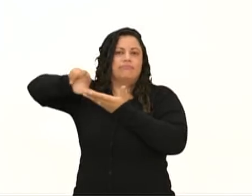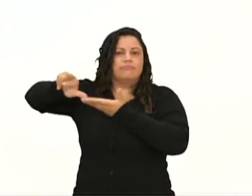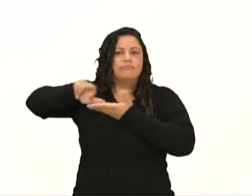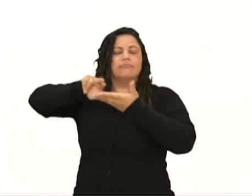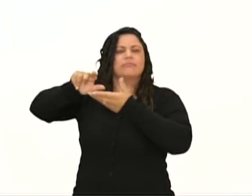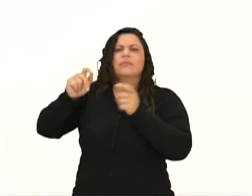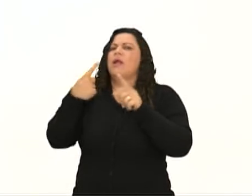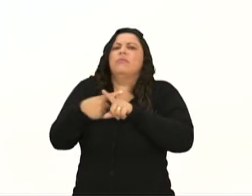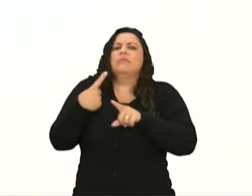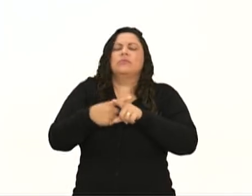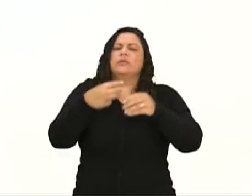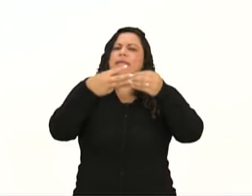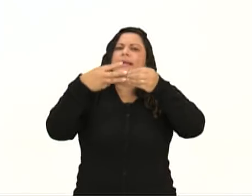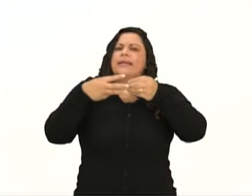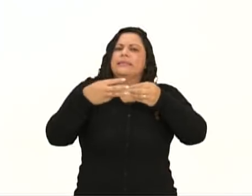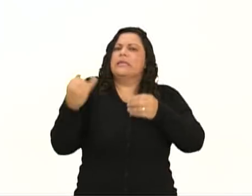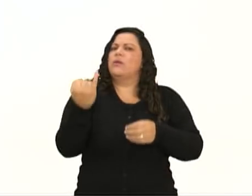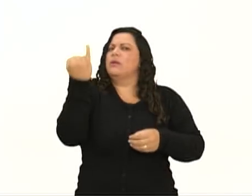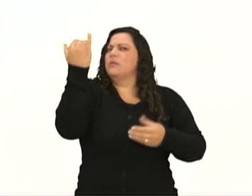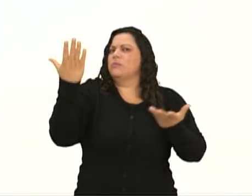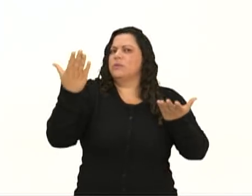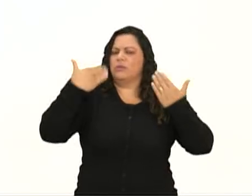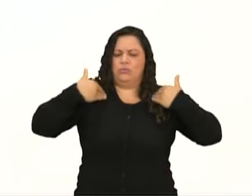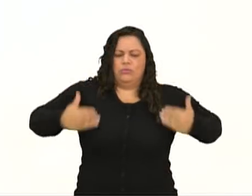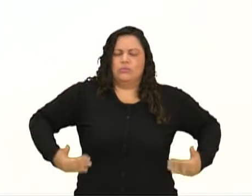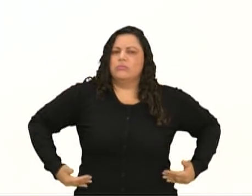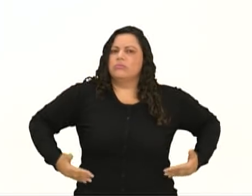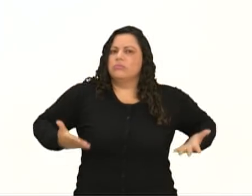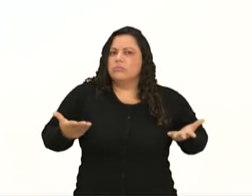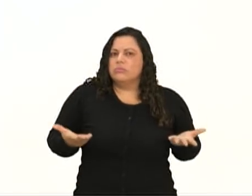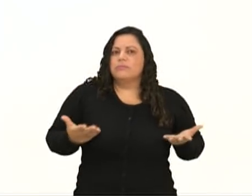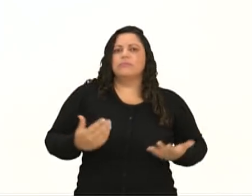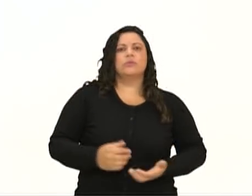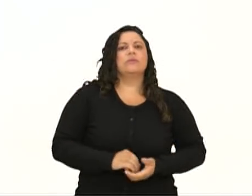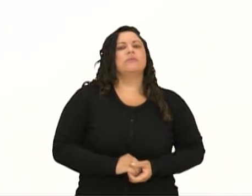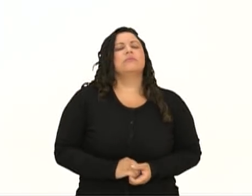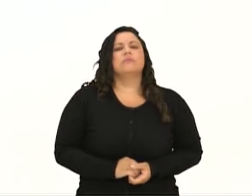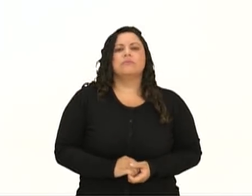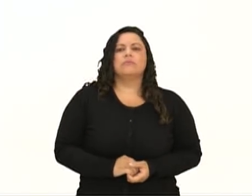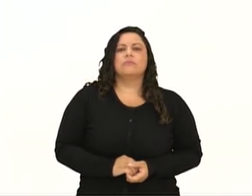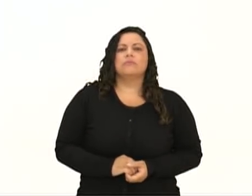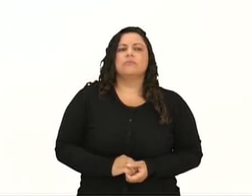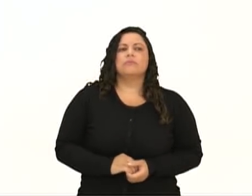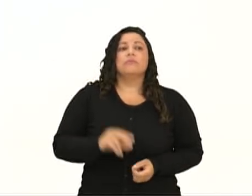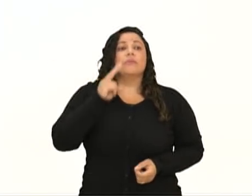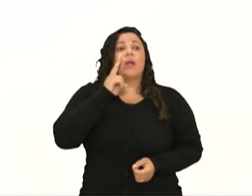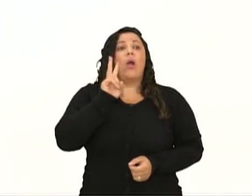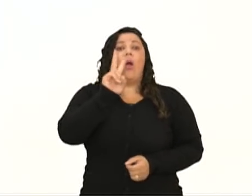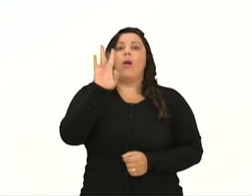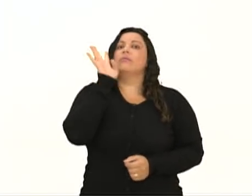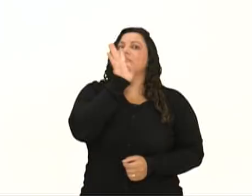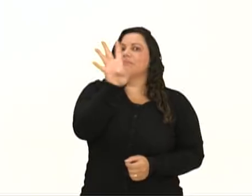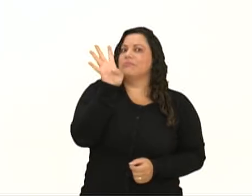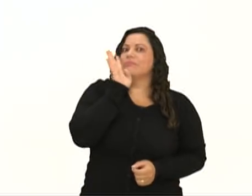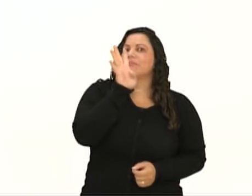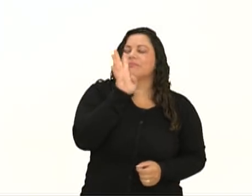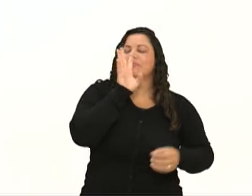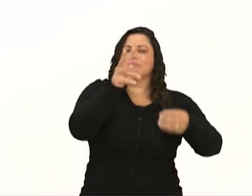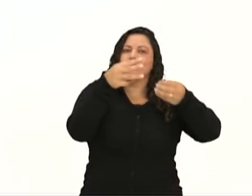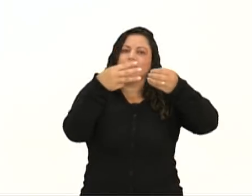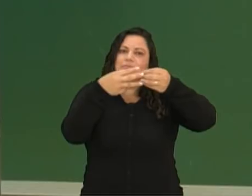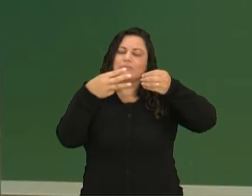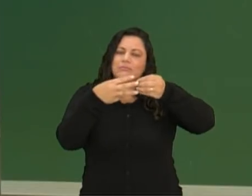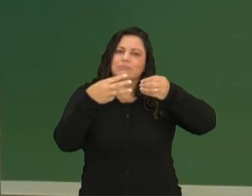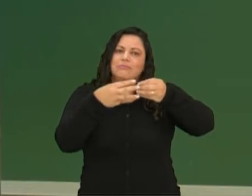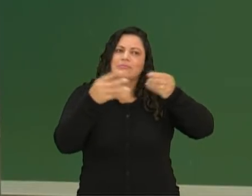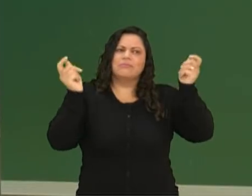por que ela é tão importante assim no nosso organismo? Olha só que bacana o papel dessa célula. Elas